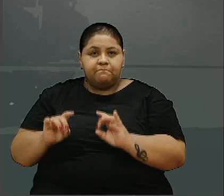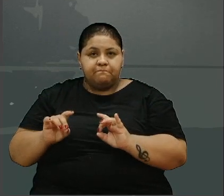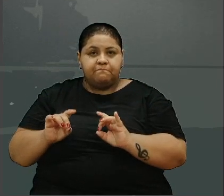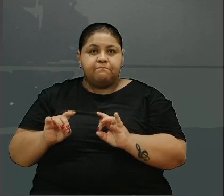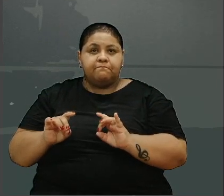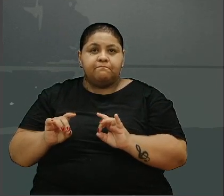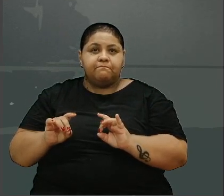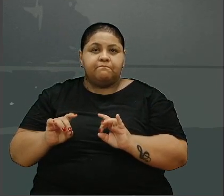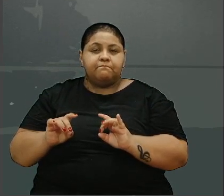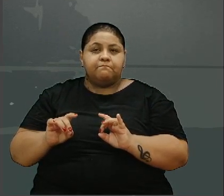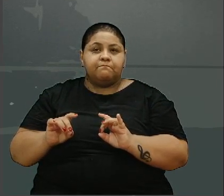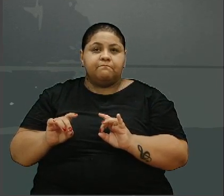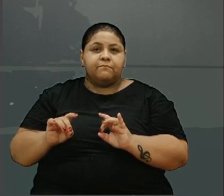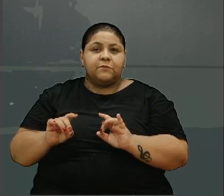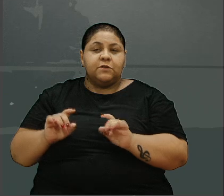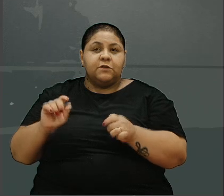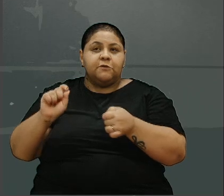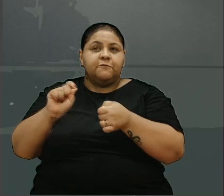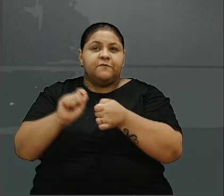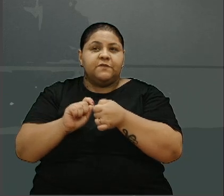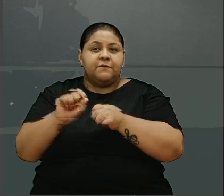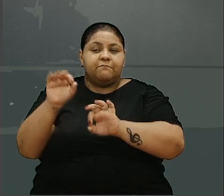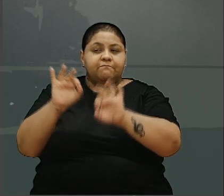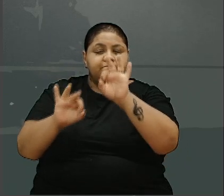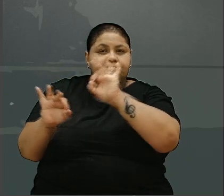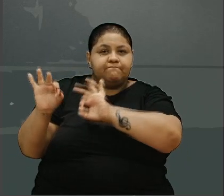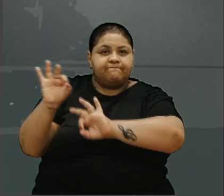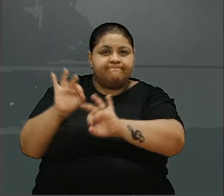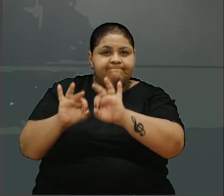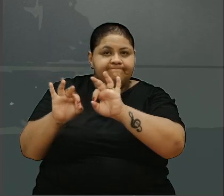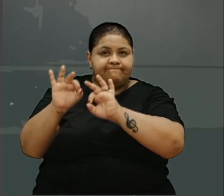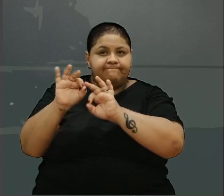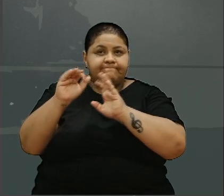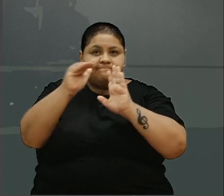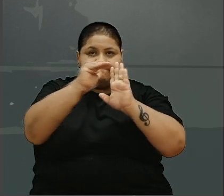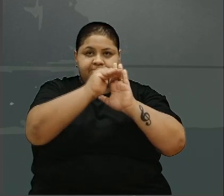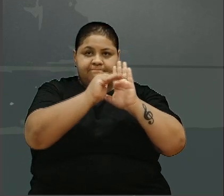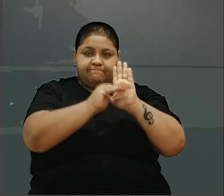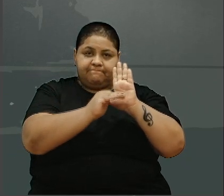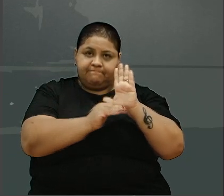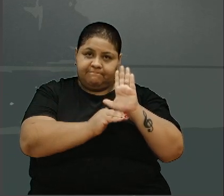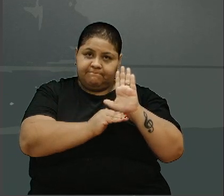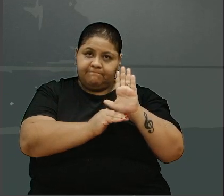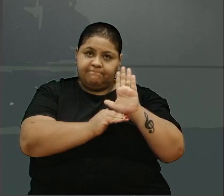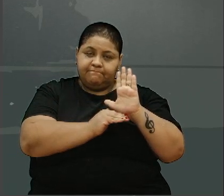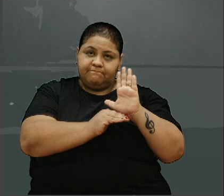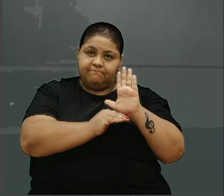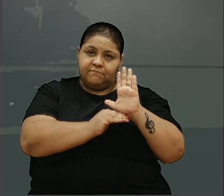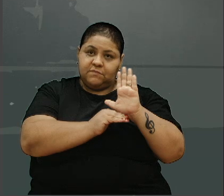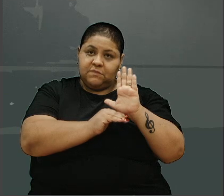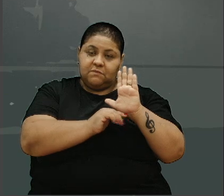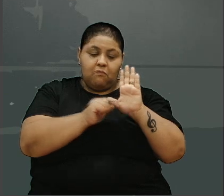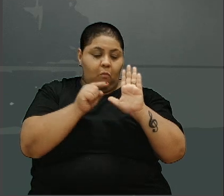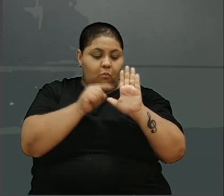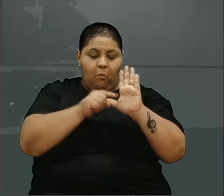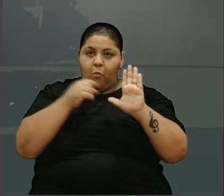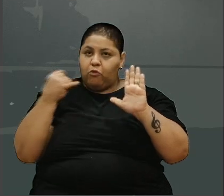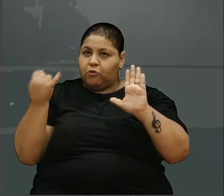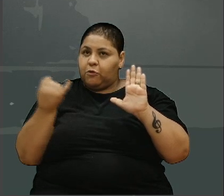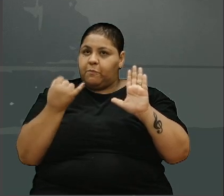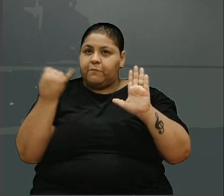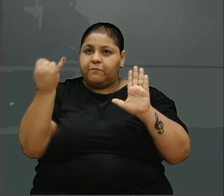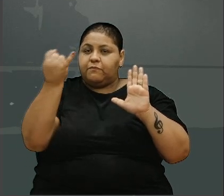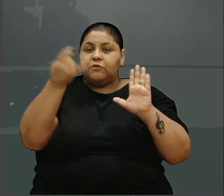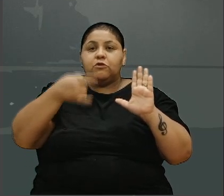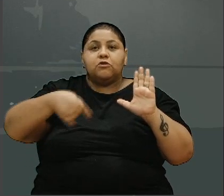uma readequação deste programa. Programa importantíssimo e que